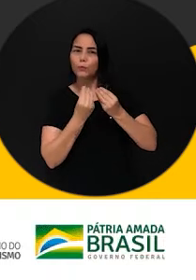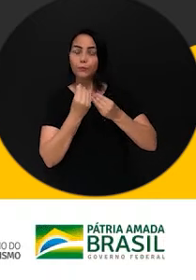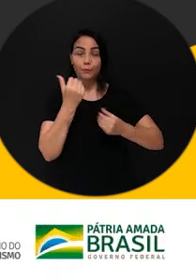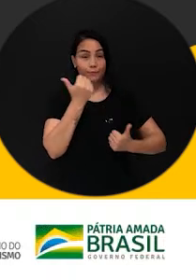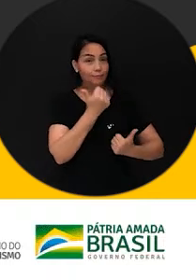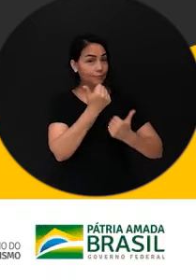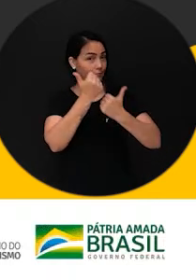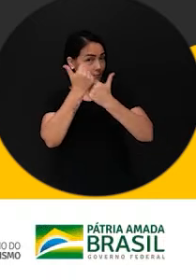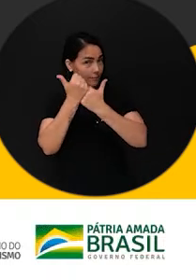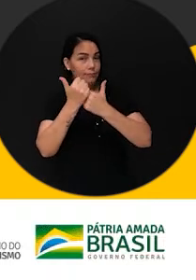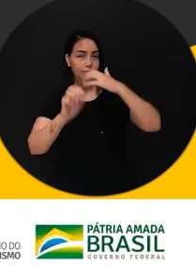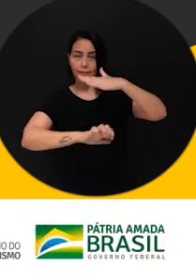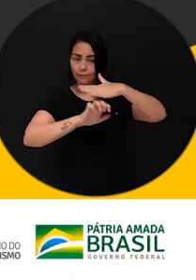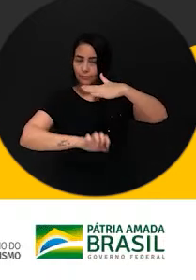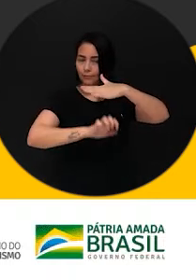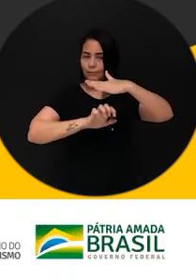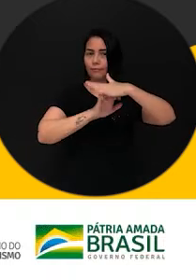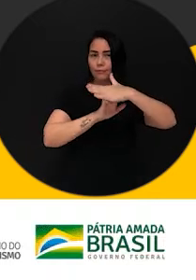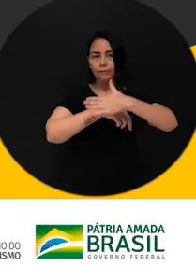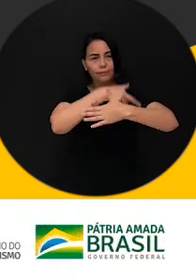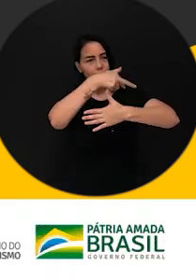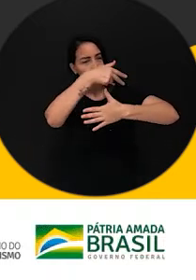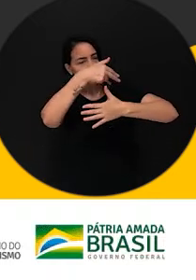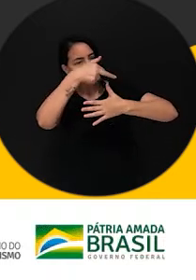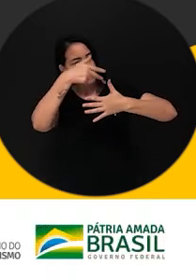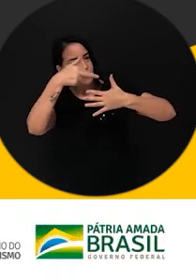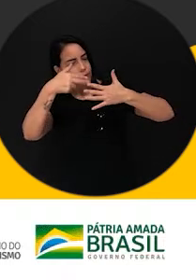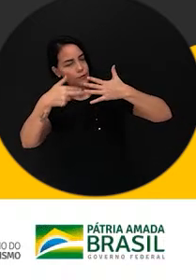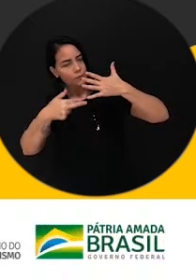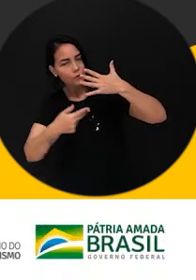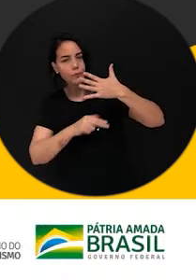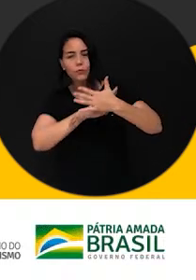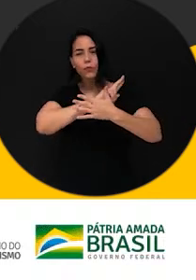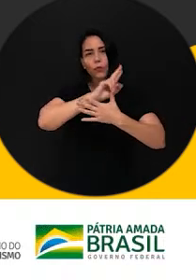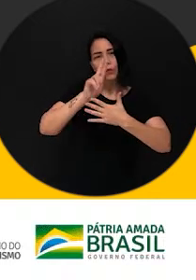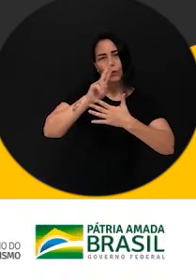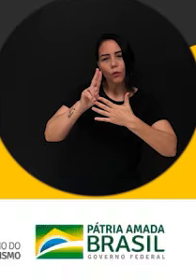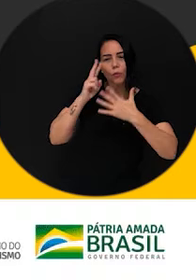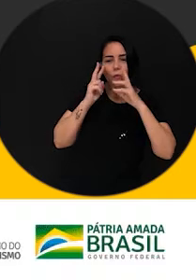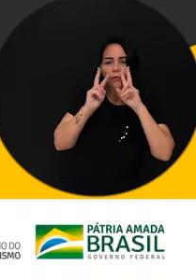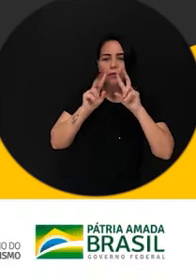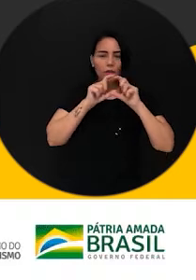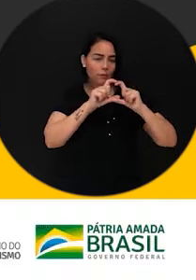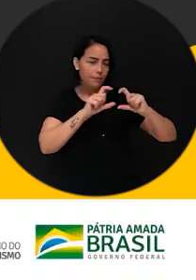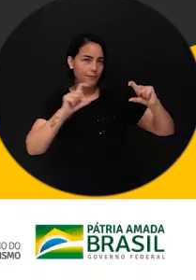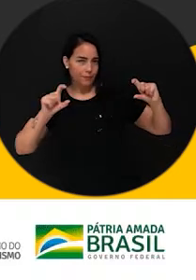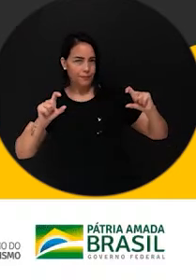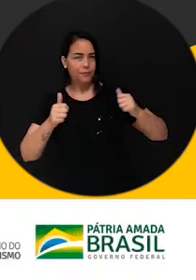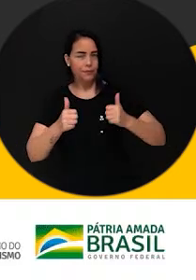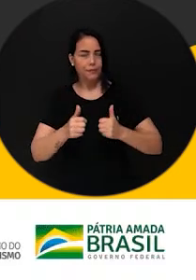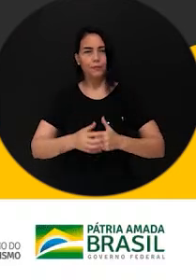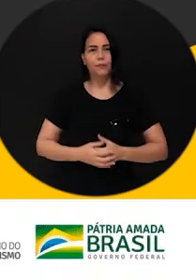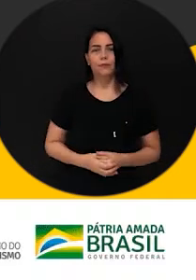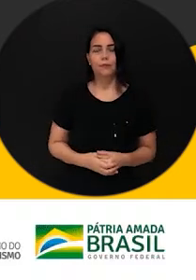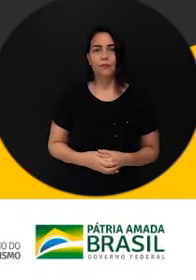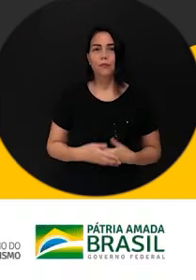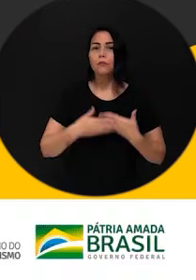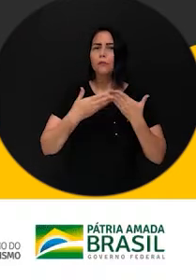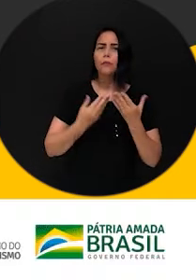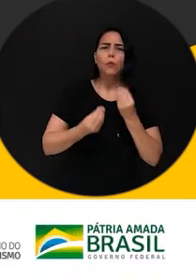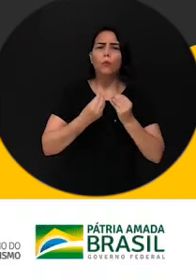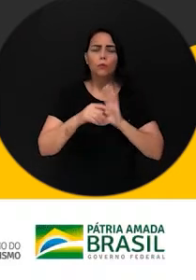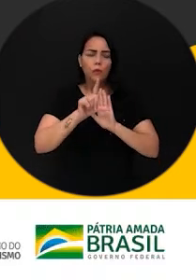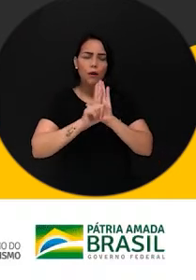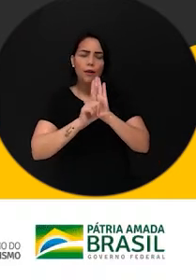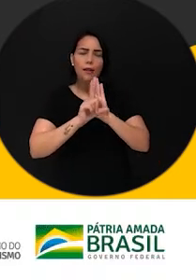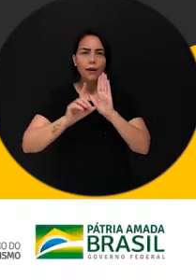empresas WEG, Flexível, Indumac, Nanete Têxtil e Duas Rodas, por meio da Lei